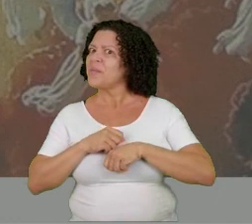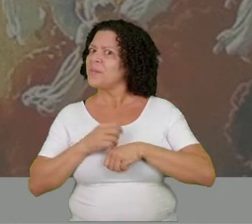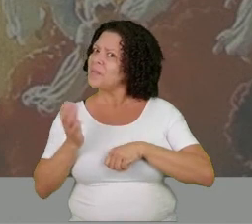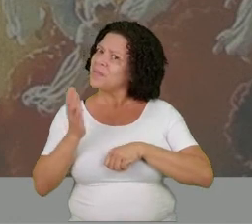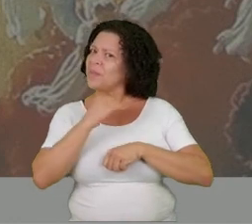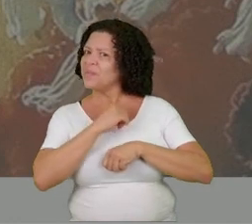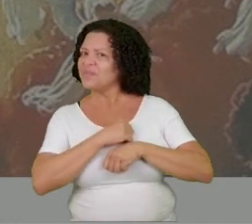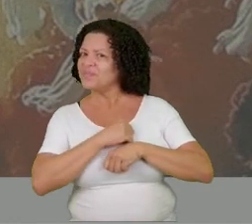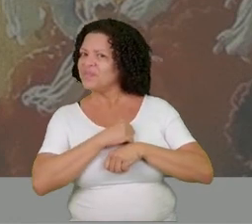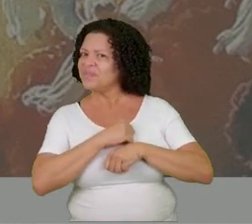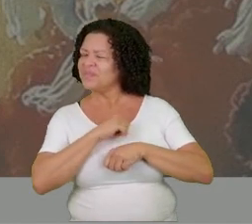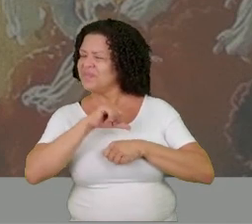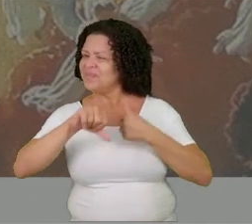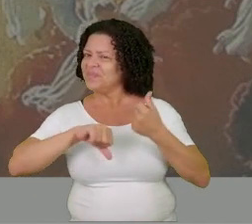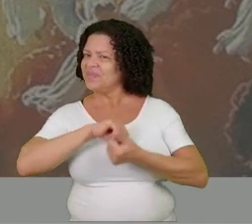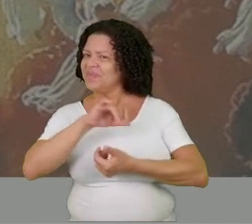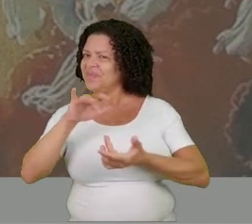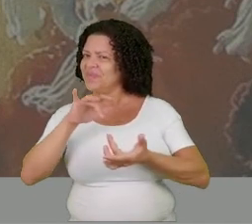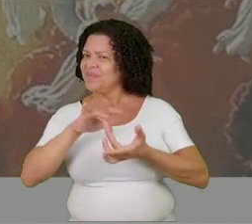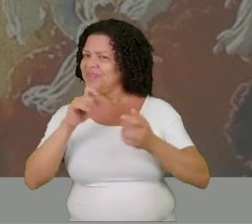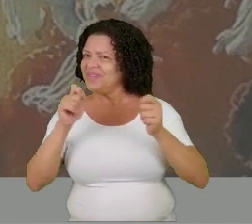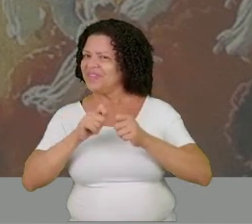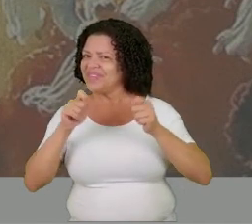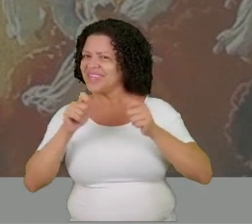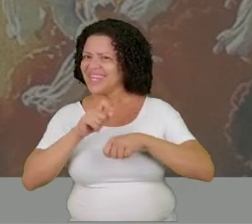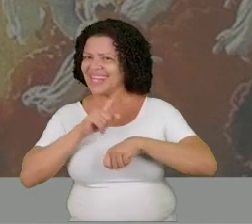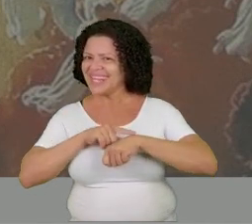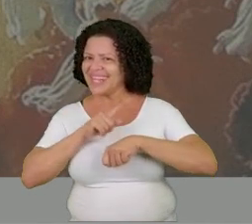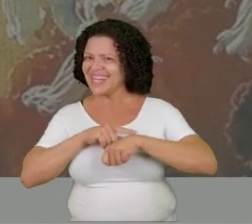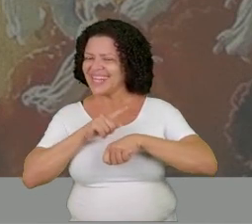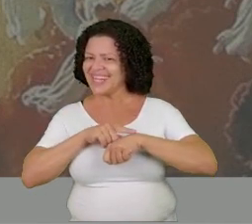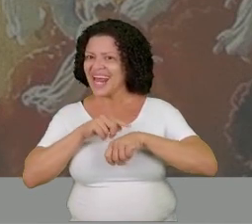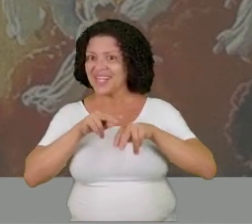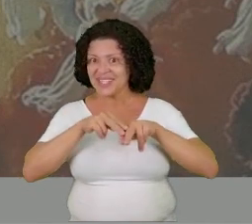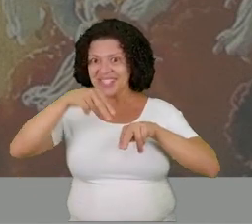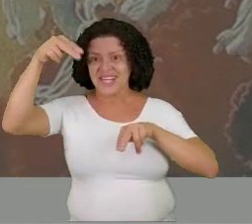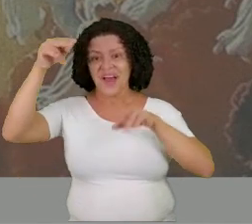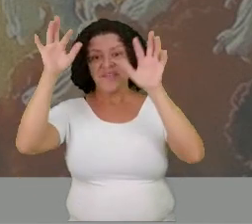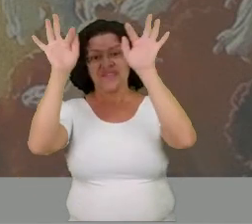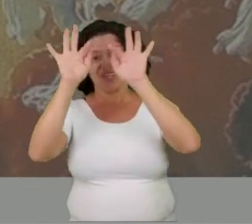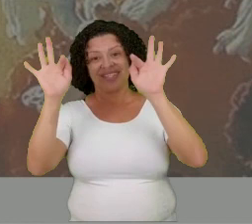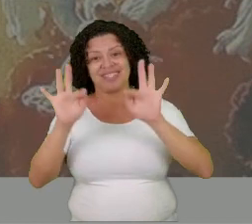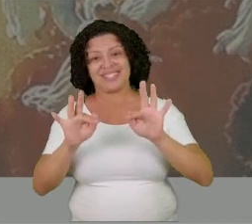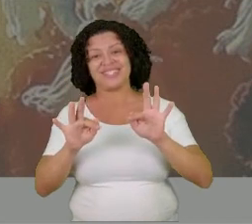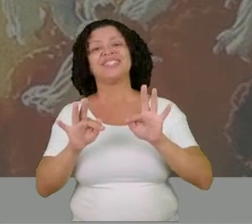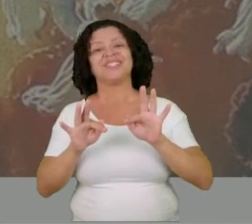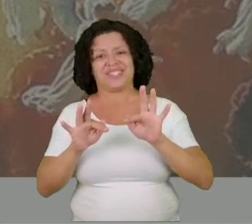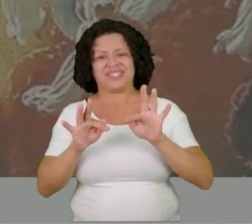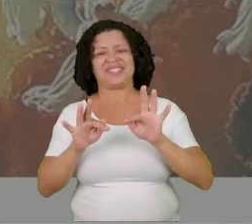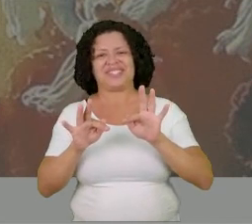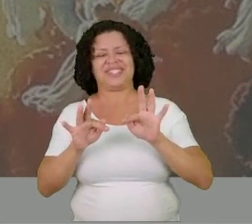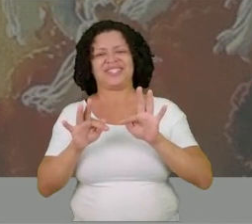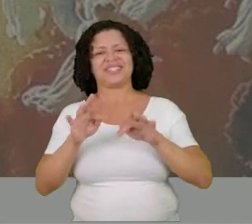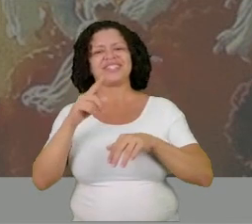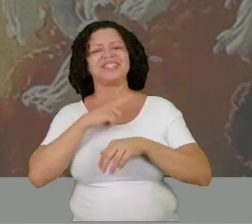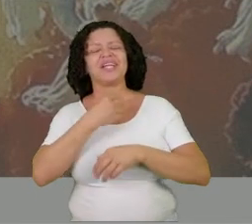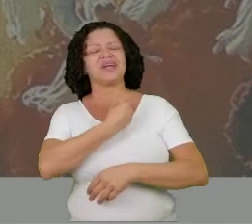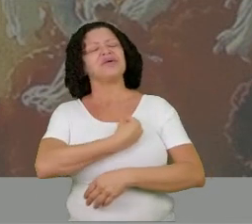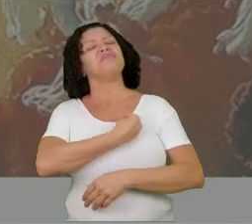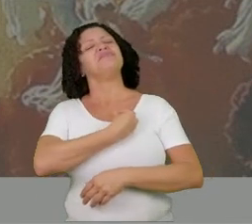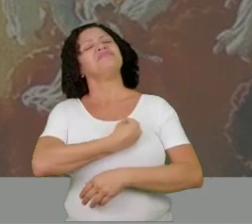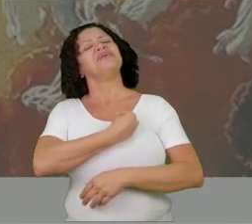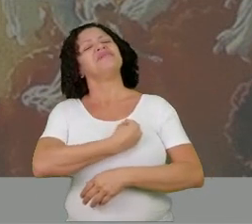Portanto, ainda dá tempo. Vamos em frente, que será possível termos um desencarne